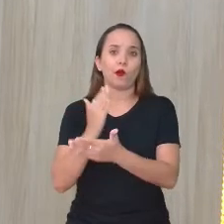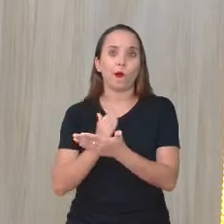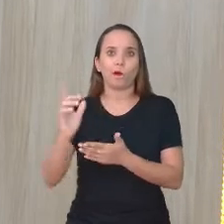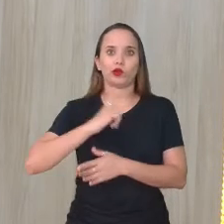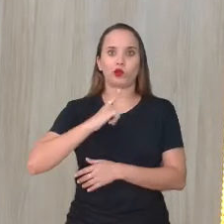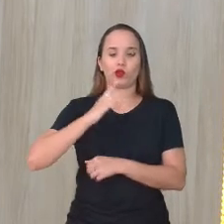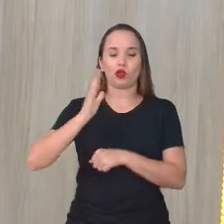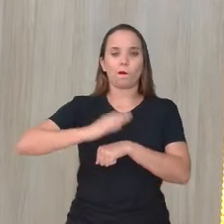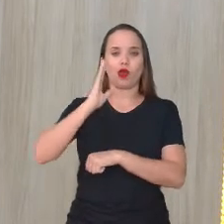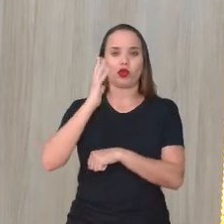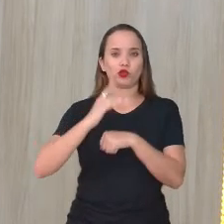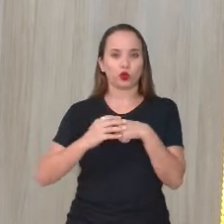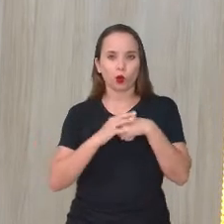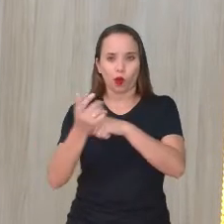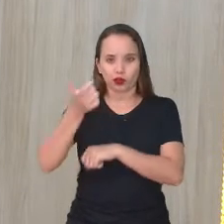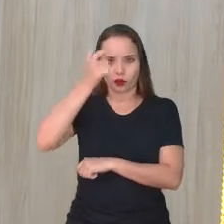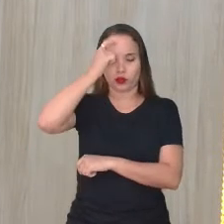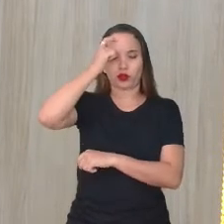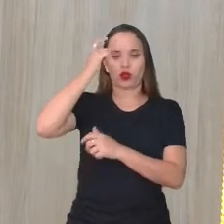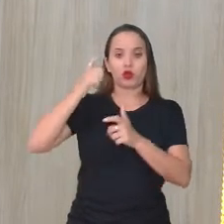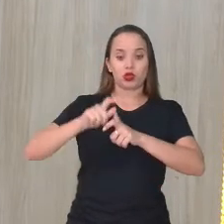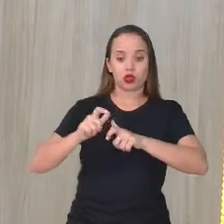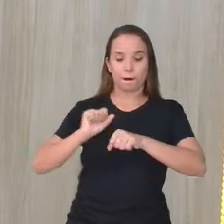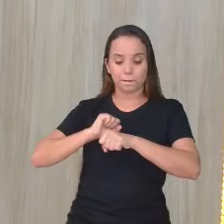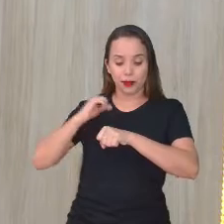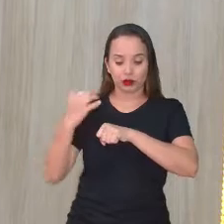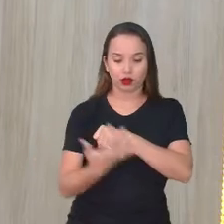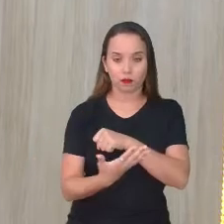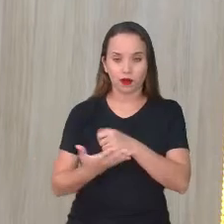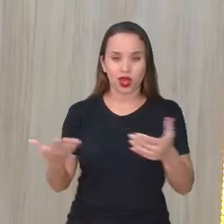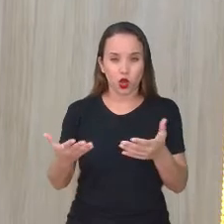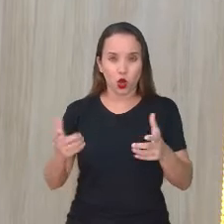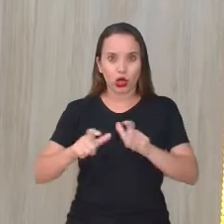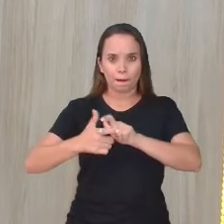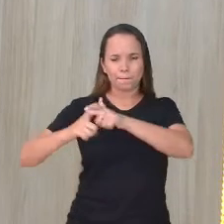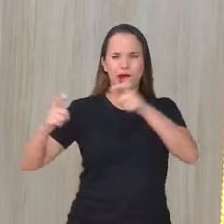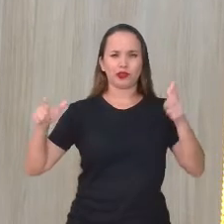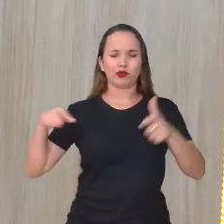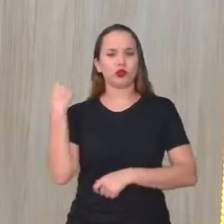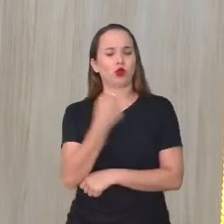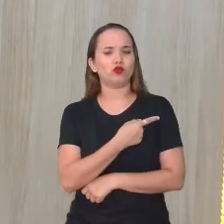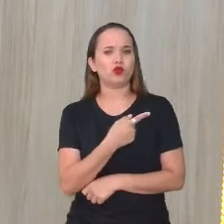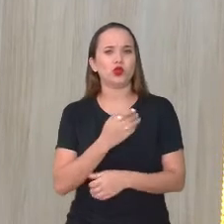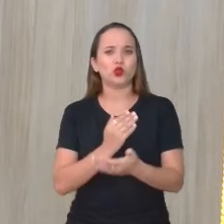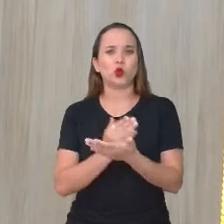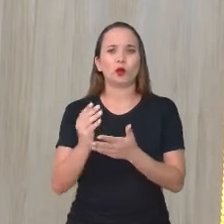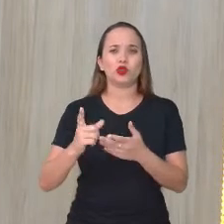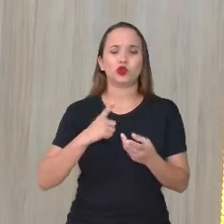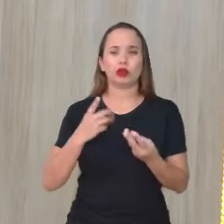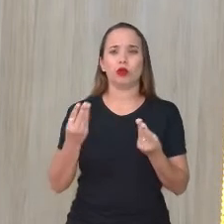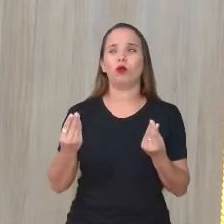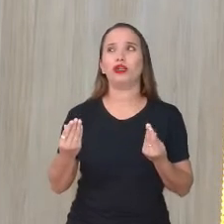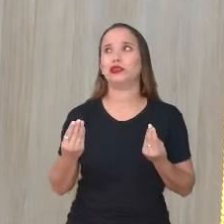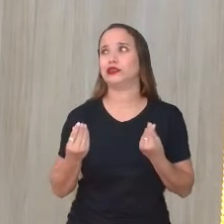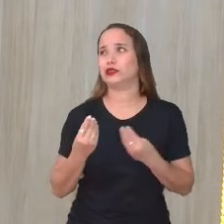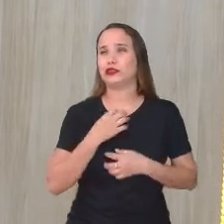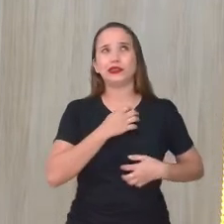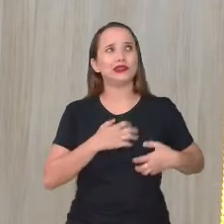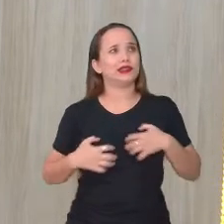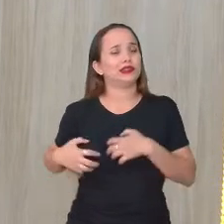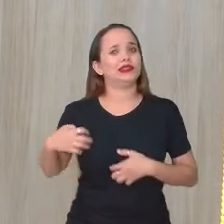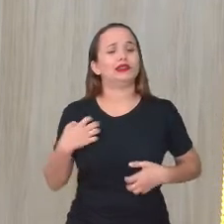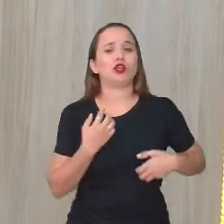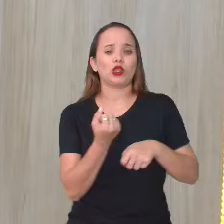nós, essa, essa lacuna com as emoções. E com os homens, isso se torna